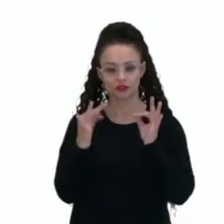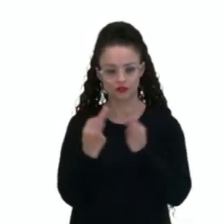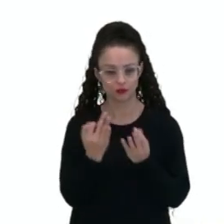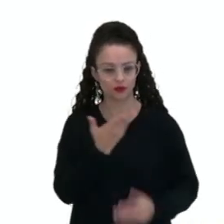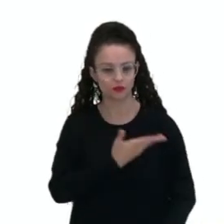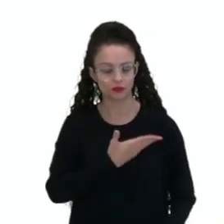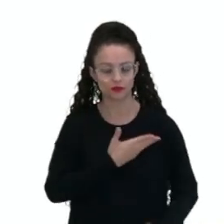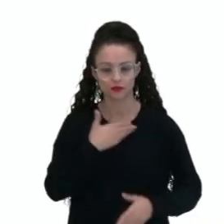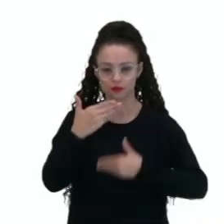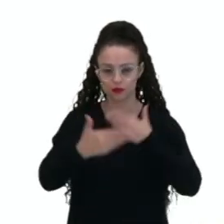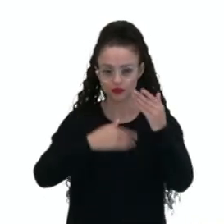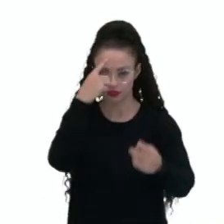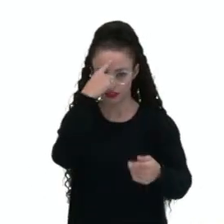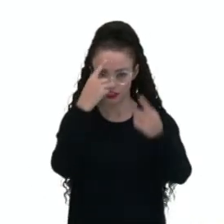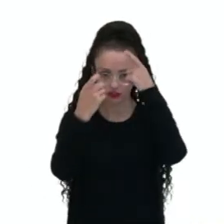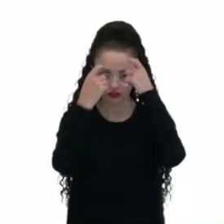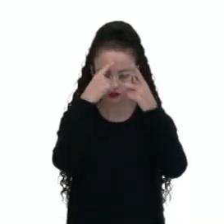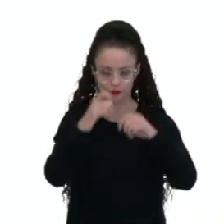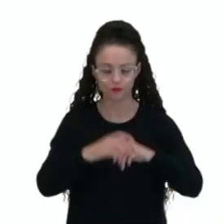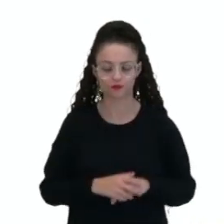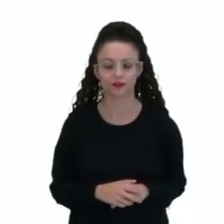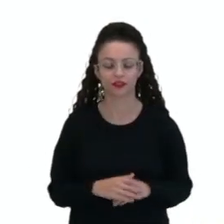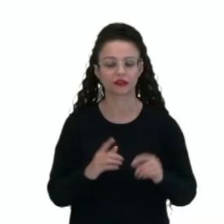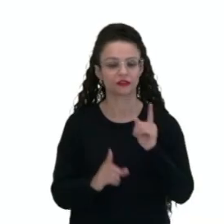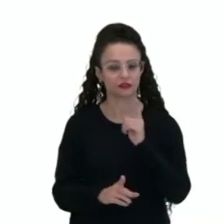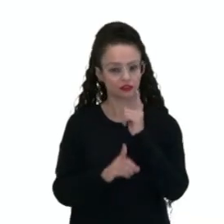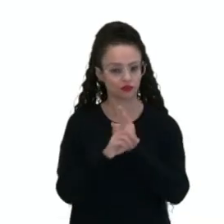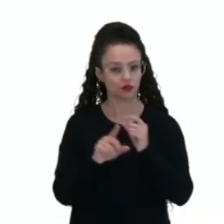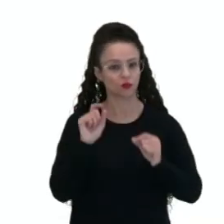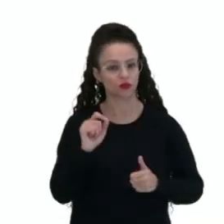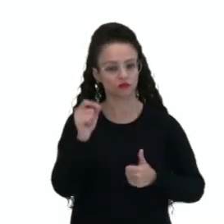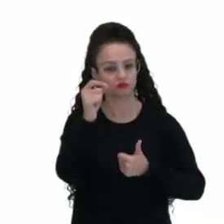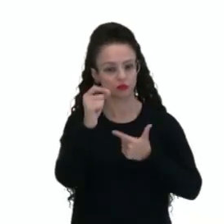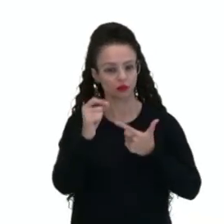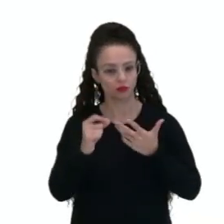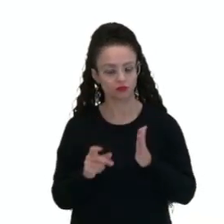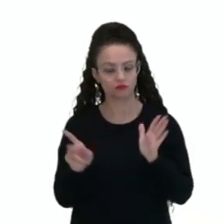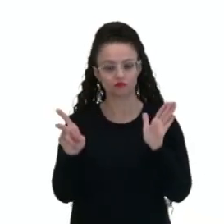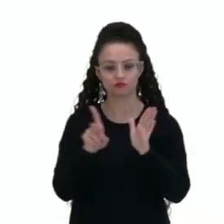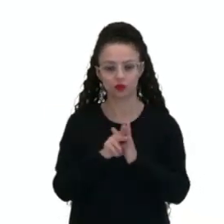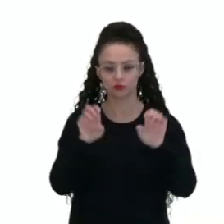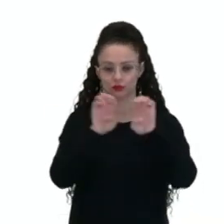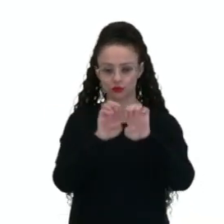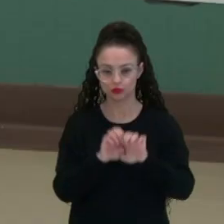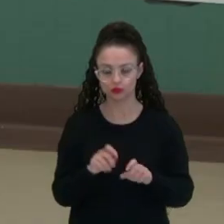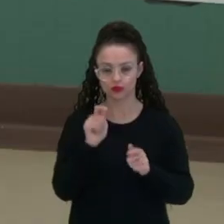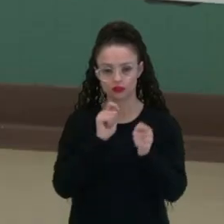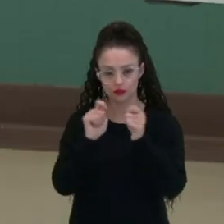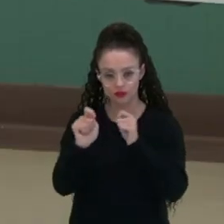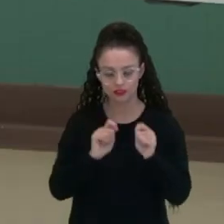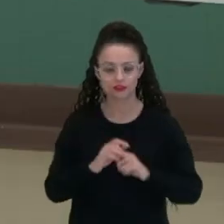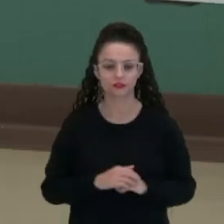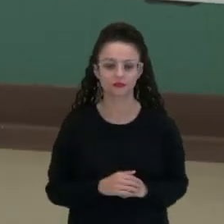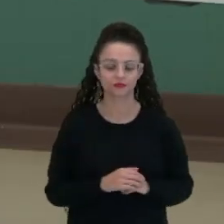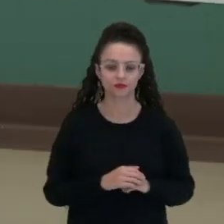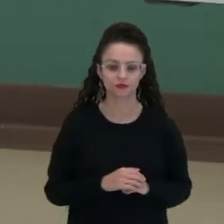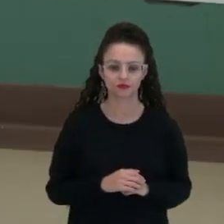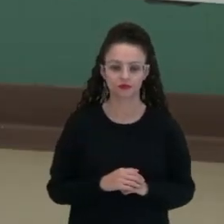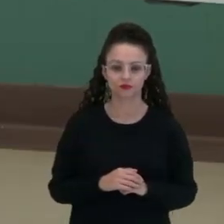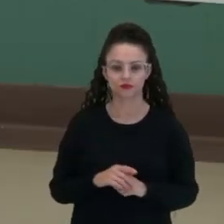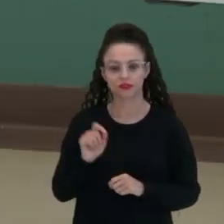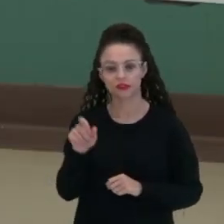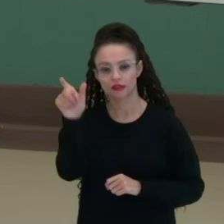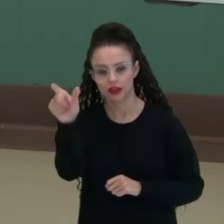amigos no processo criativo. Identificamos os elementos constitutivos da entrevista, como